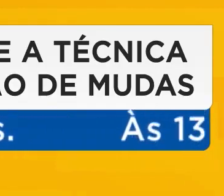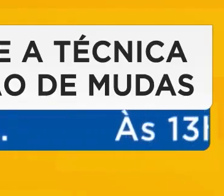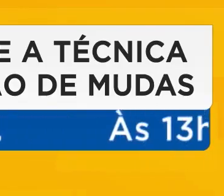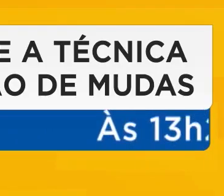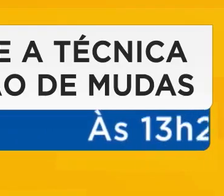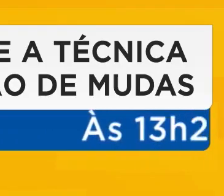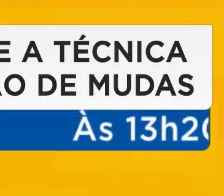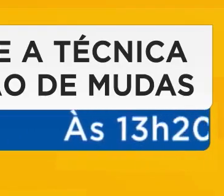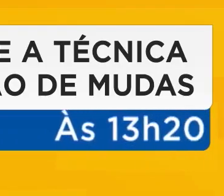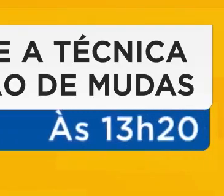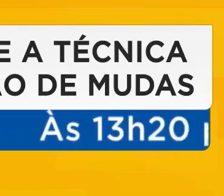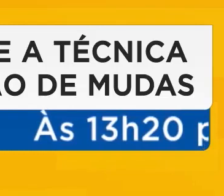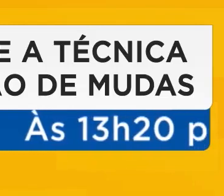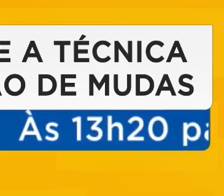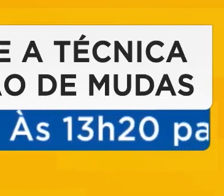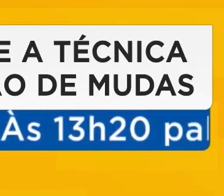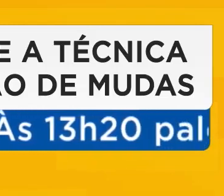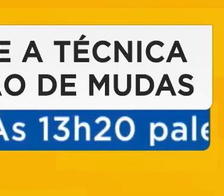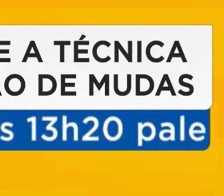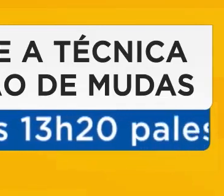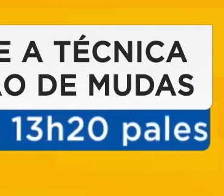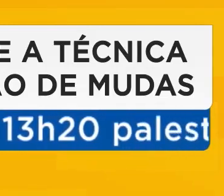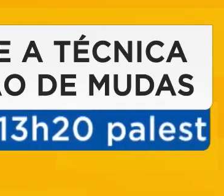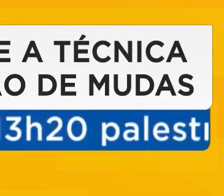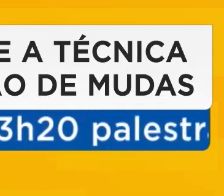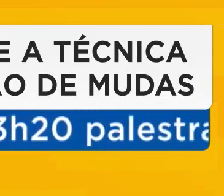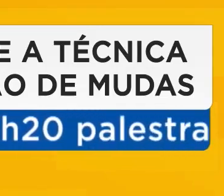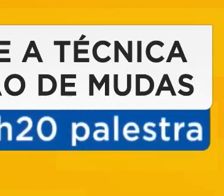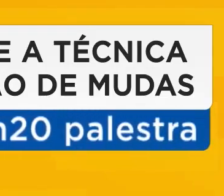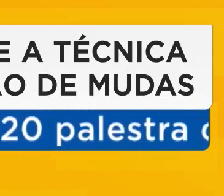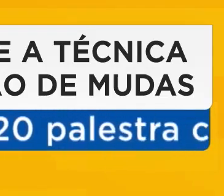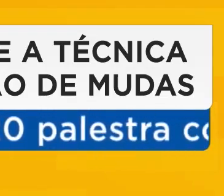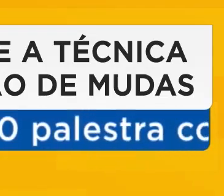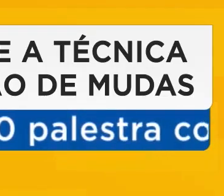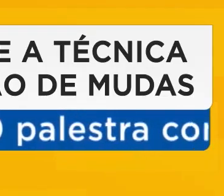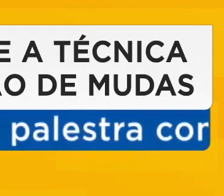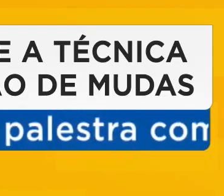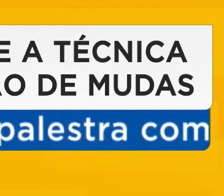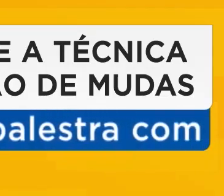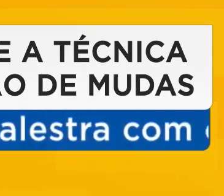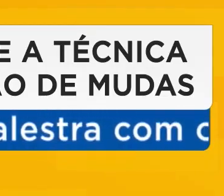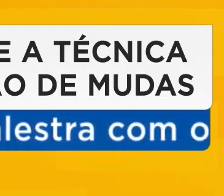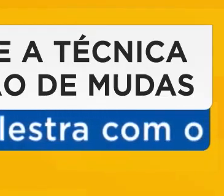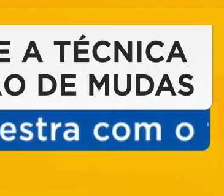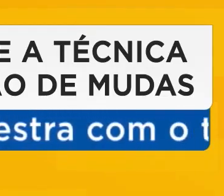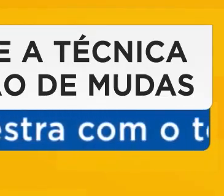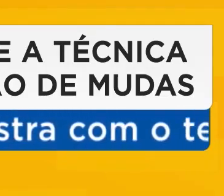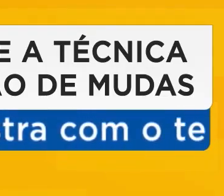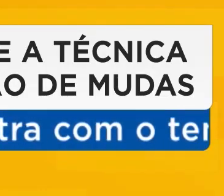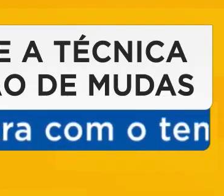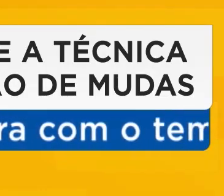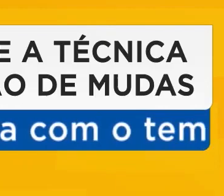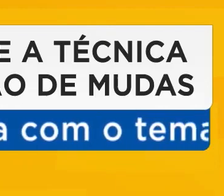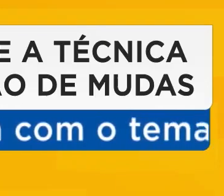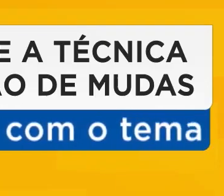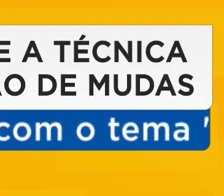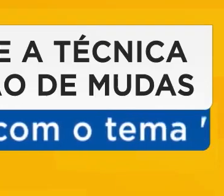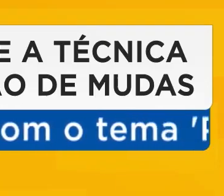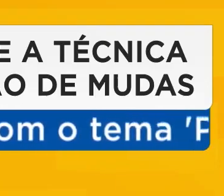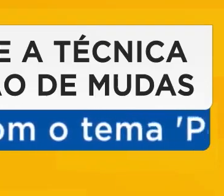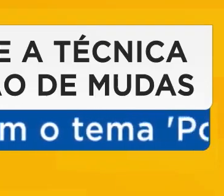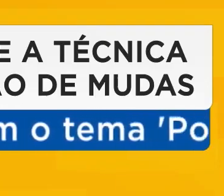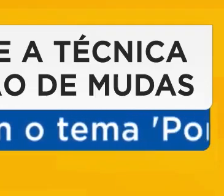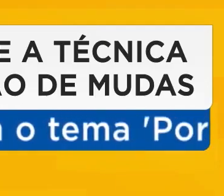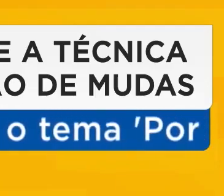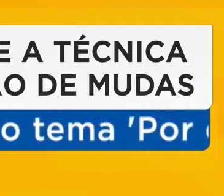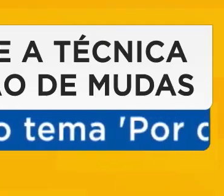monitoramento, a erradicação de plantas doentes, a racionalização do uso de agrotóxicos também